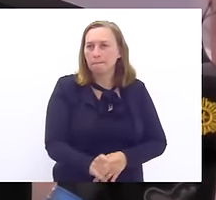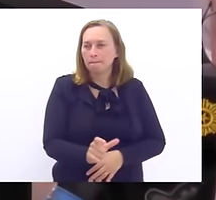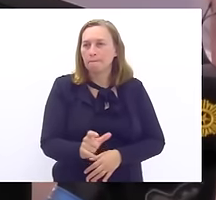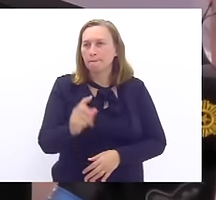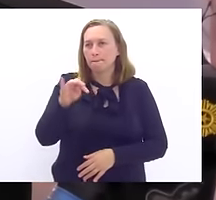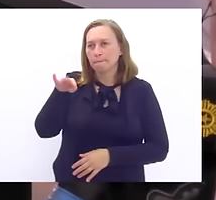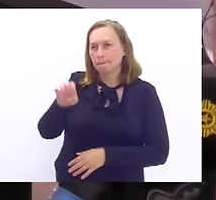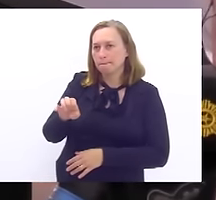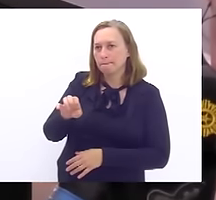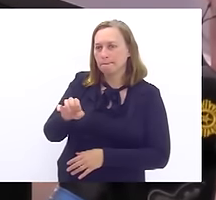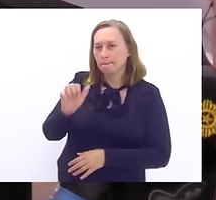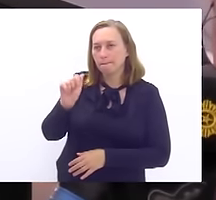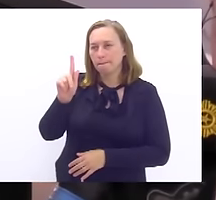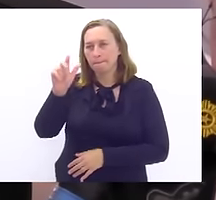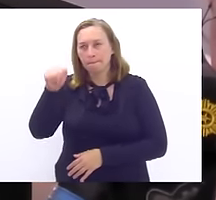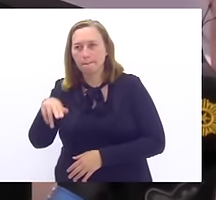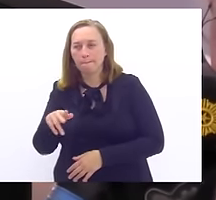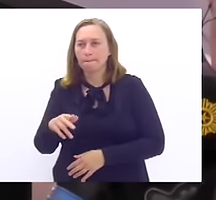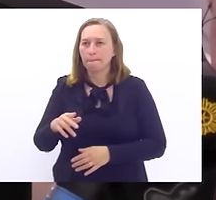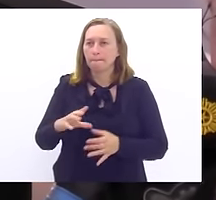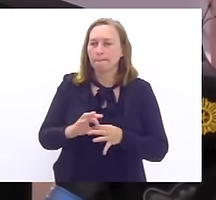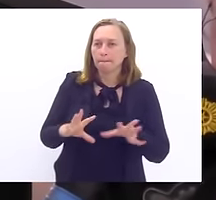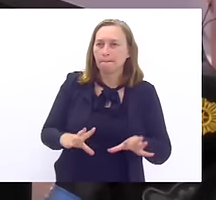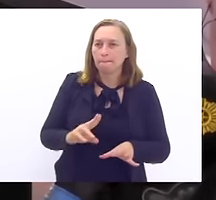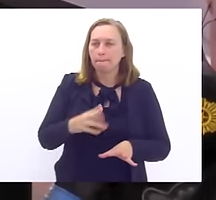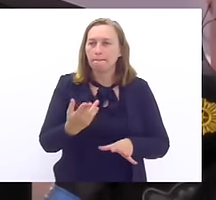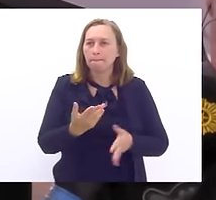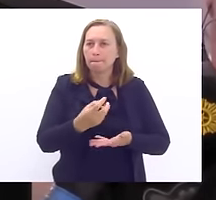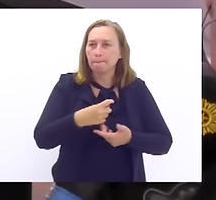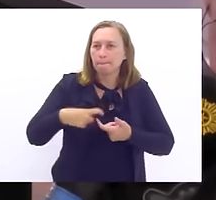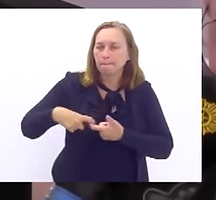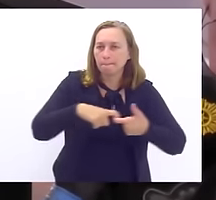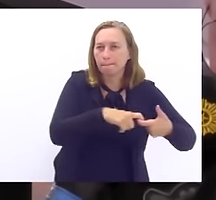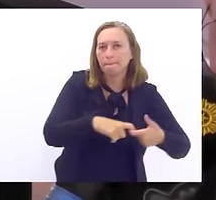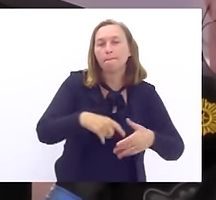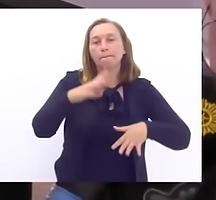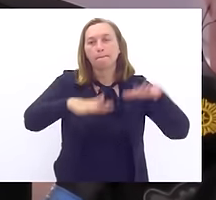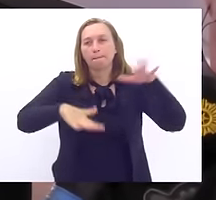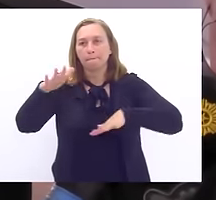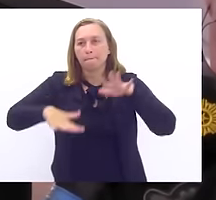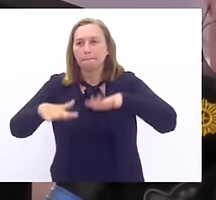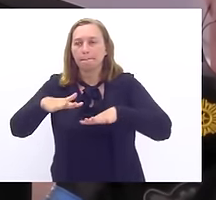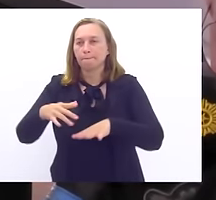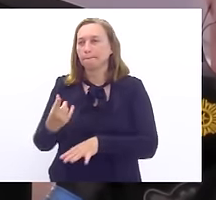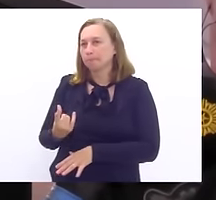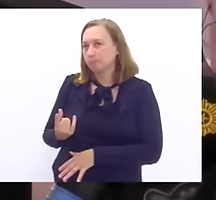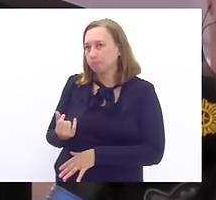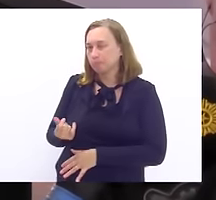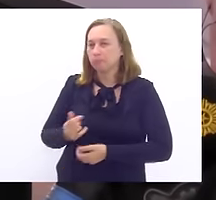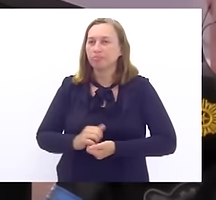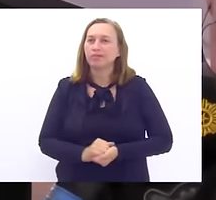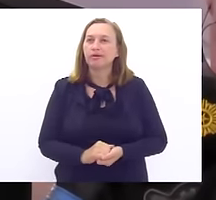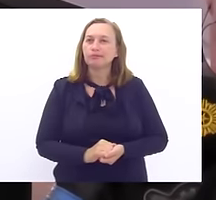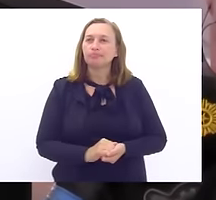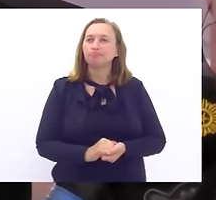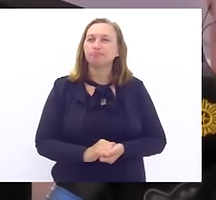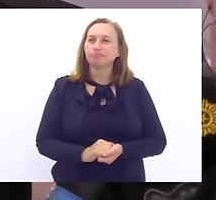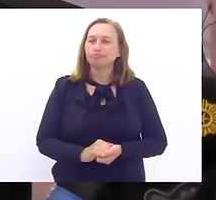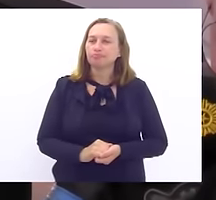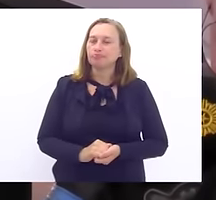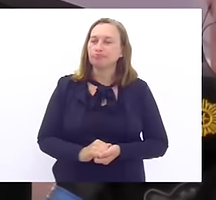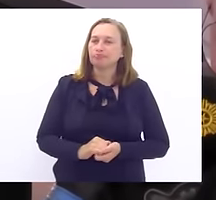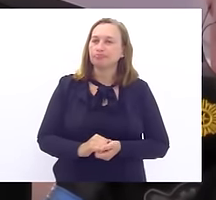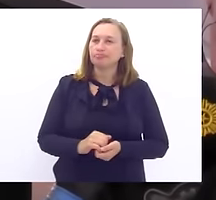liberou ou pode ser que ele remova isso fica cargo de cada gente agora o que é taxativo é o o